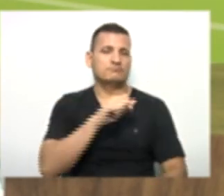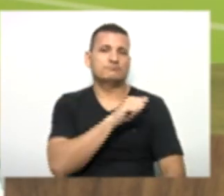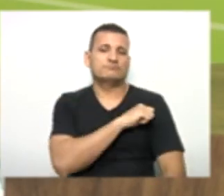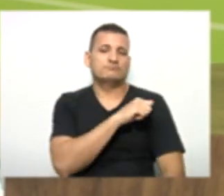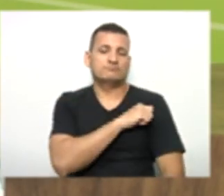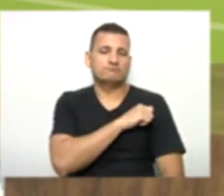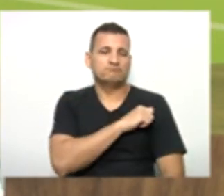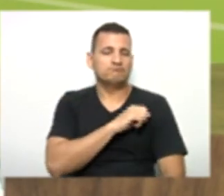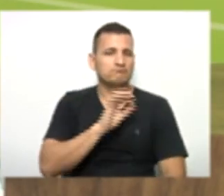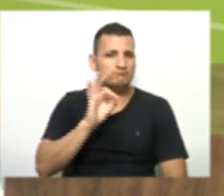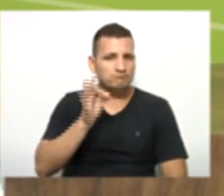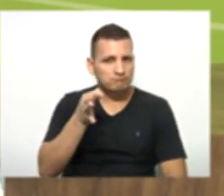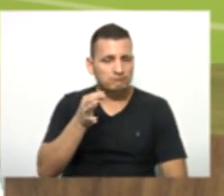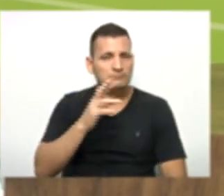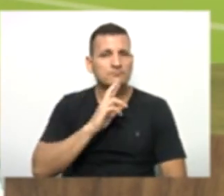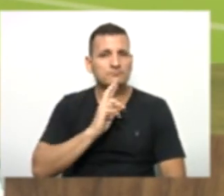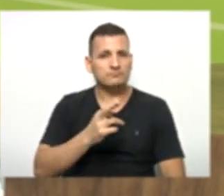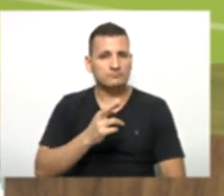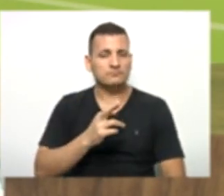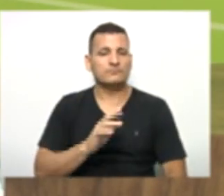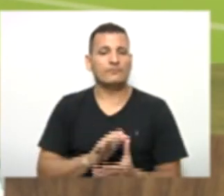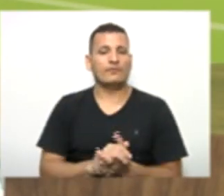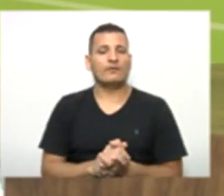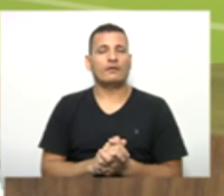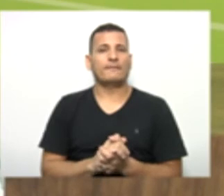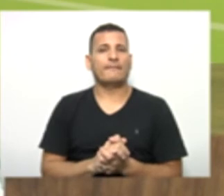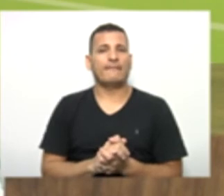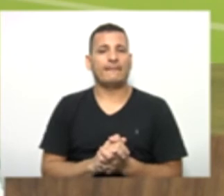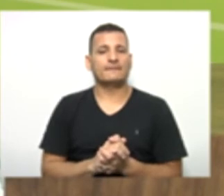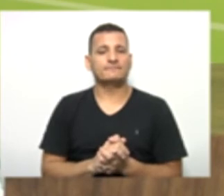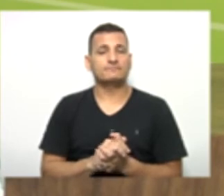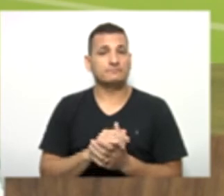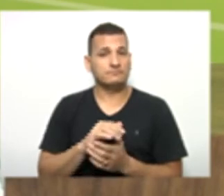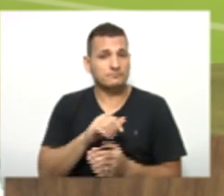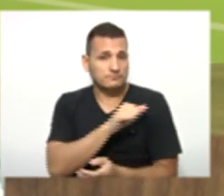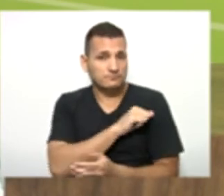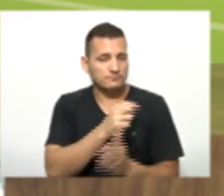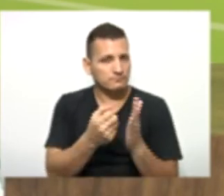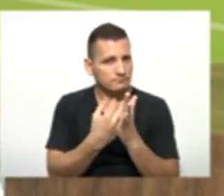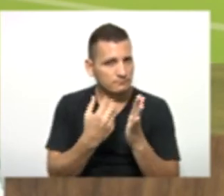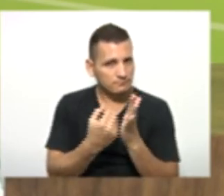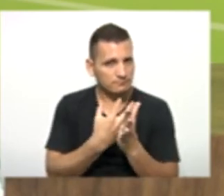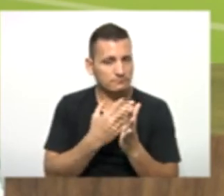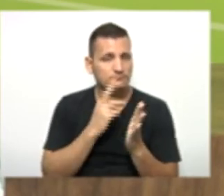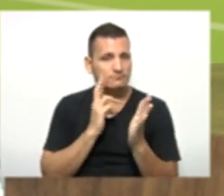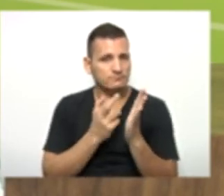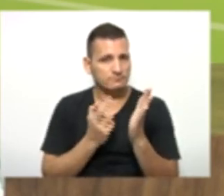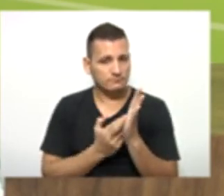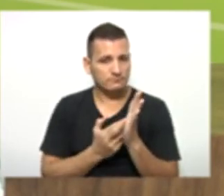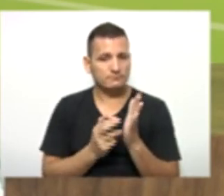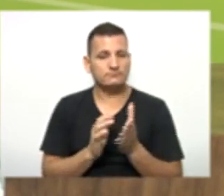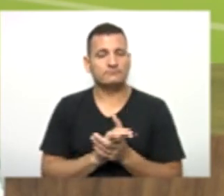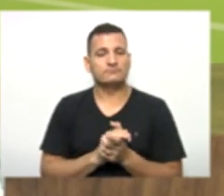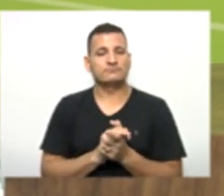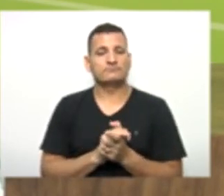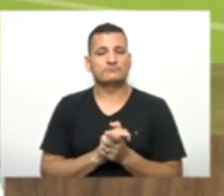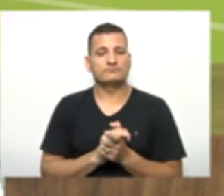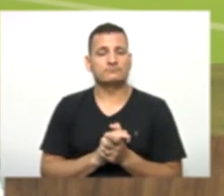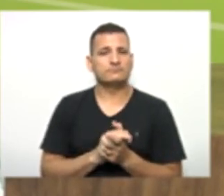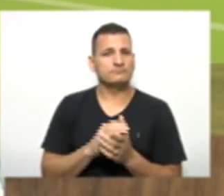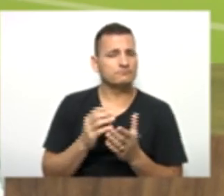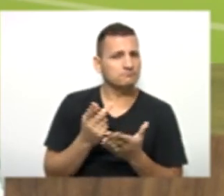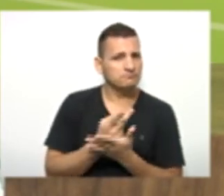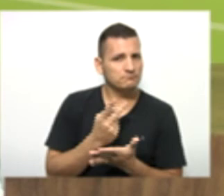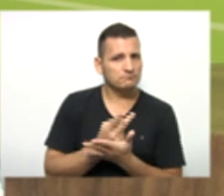que acertaram, em especial aos alunos que encaminharam, e ainda nós temos aí mais uma divergência. Aos que